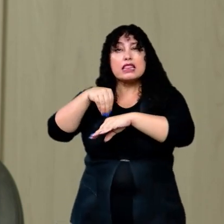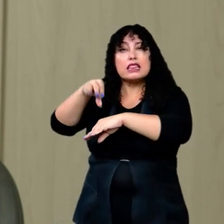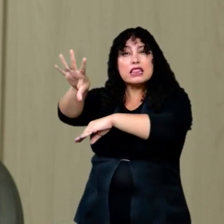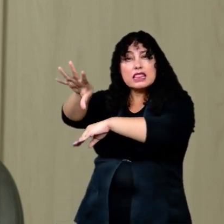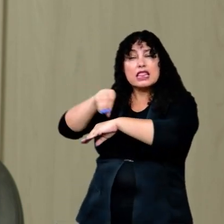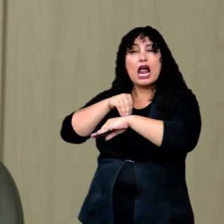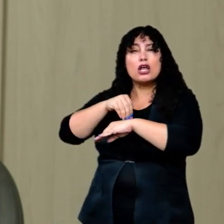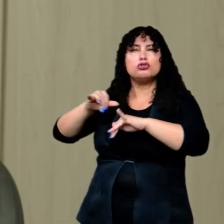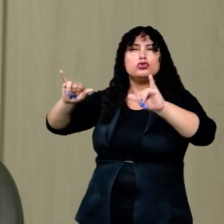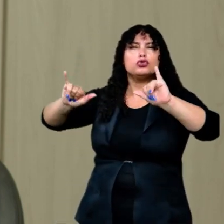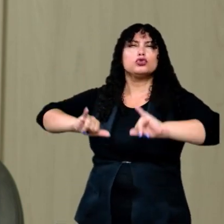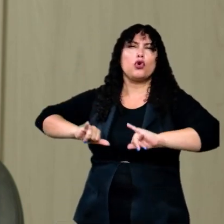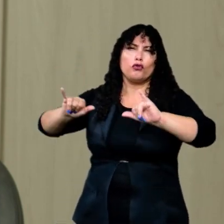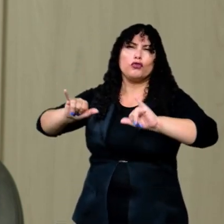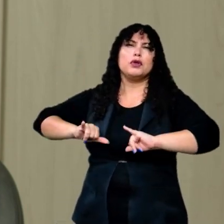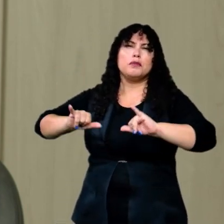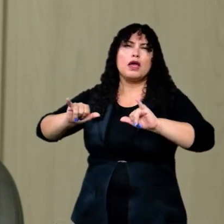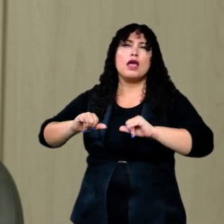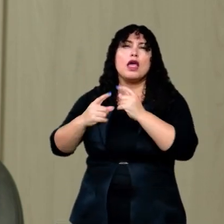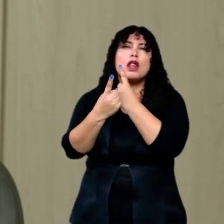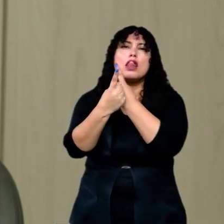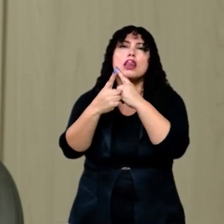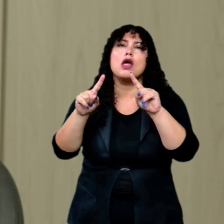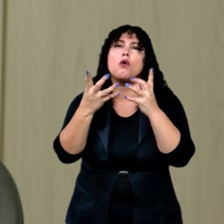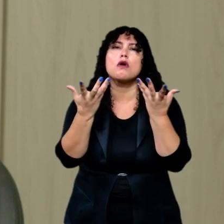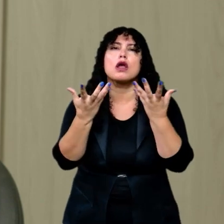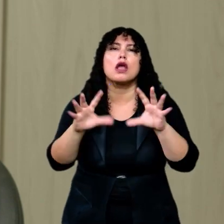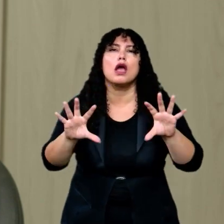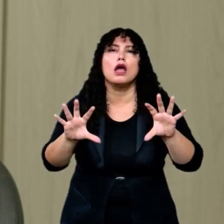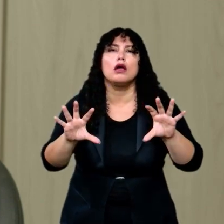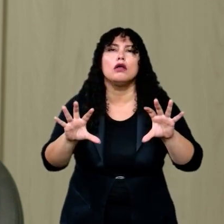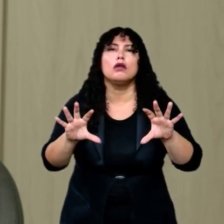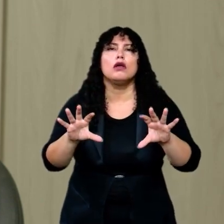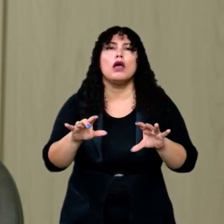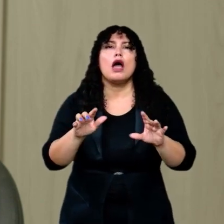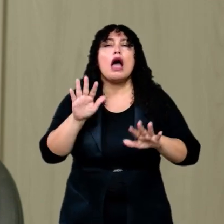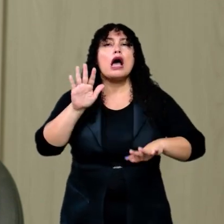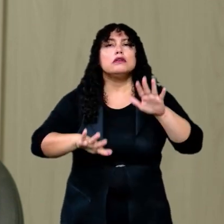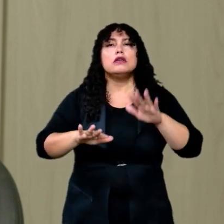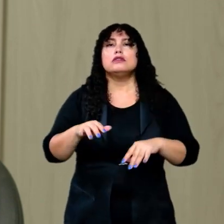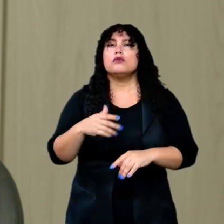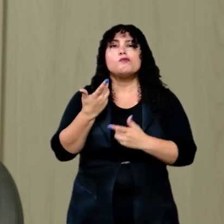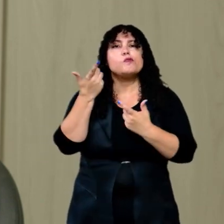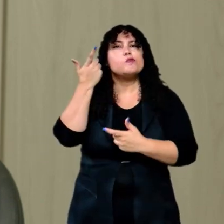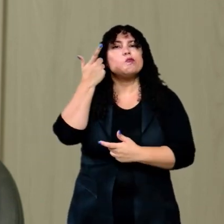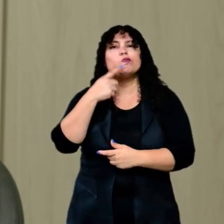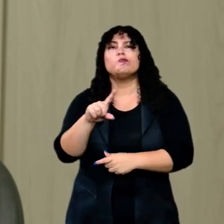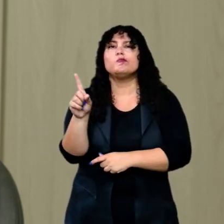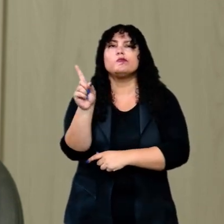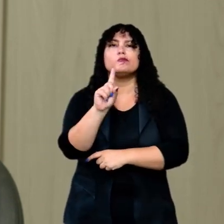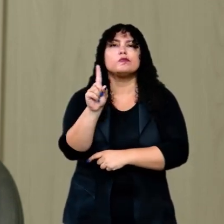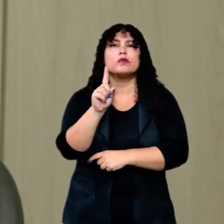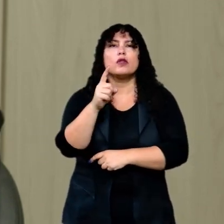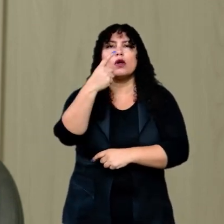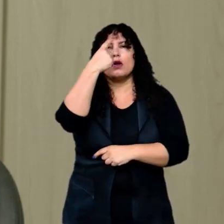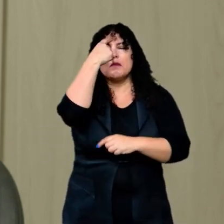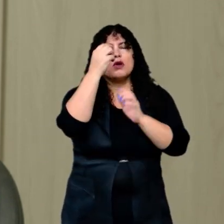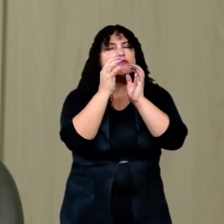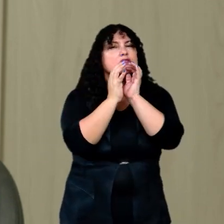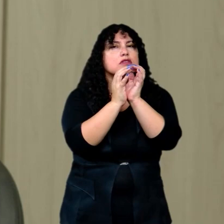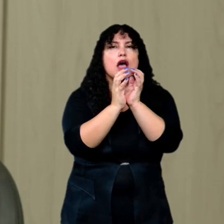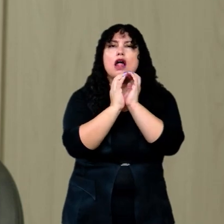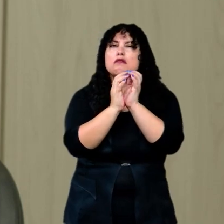sofrimento. Então, não é eu não quero, muitas vezes eu não consigo, né? O meu cérebro não